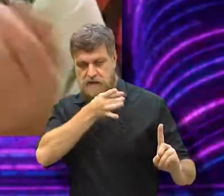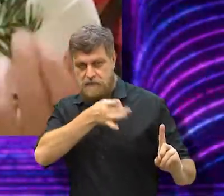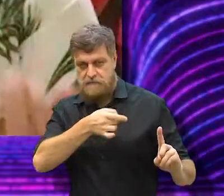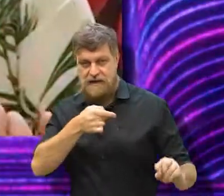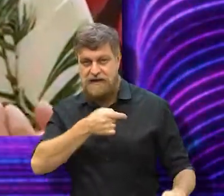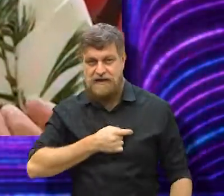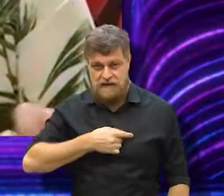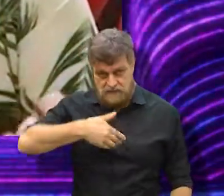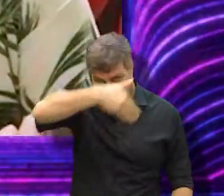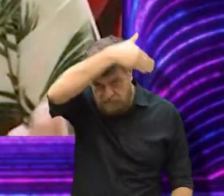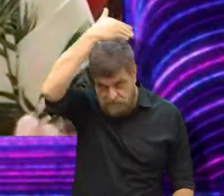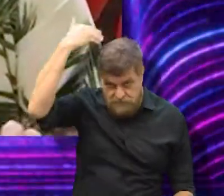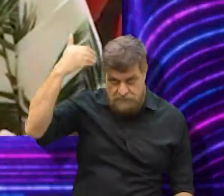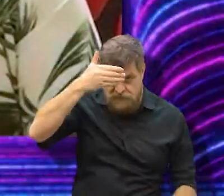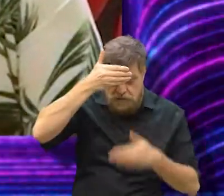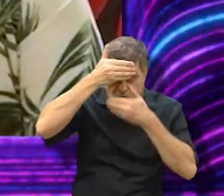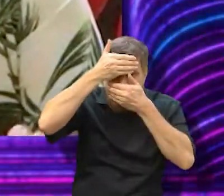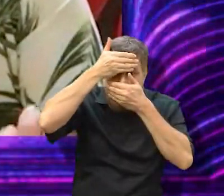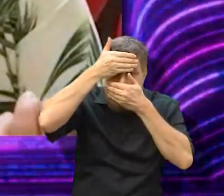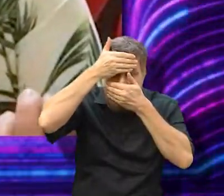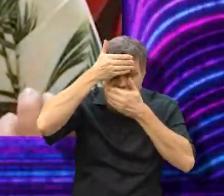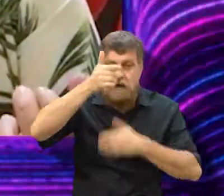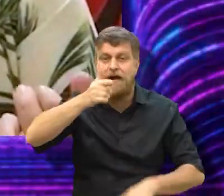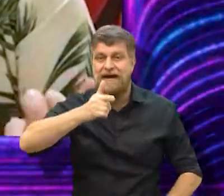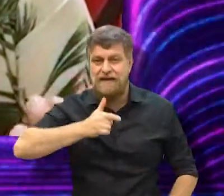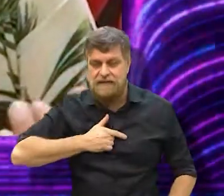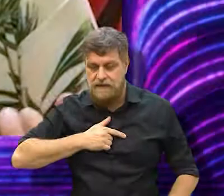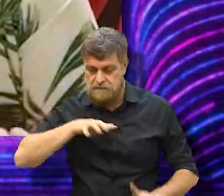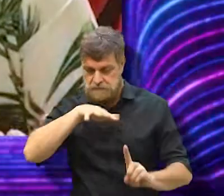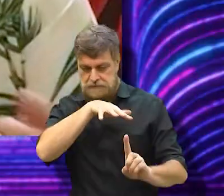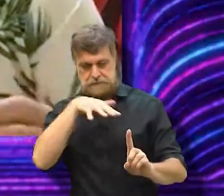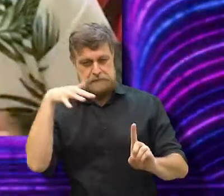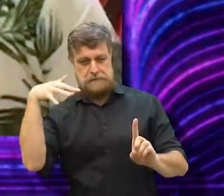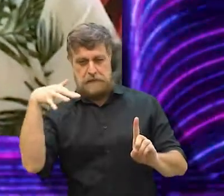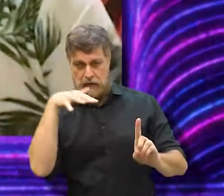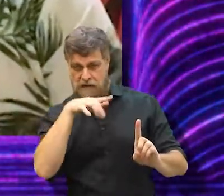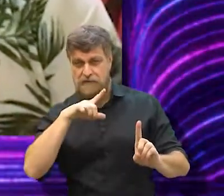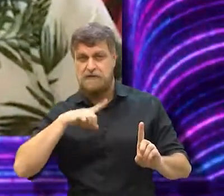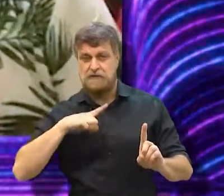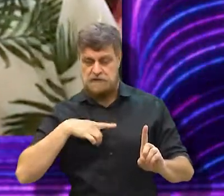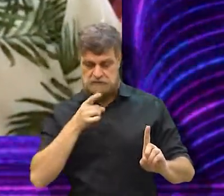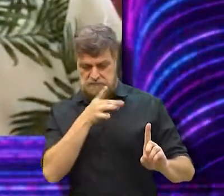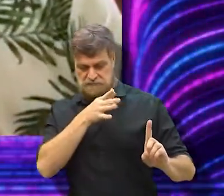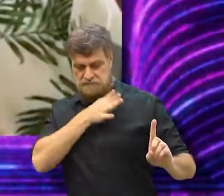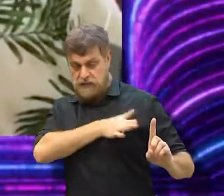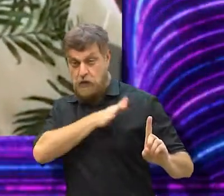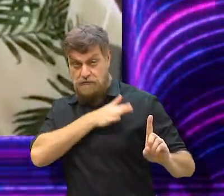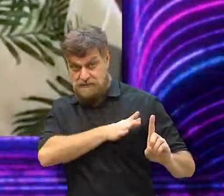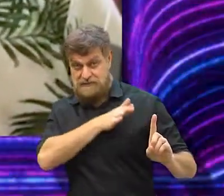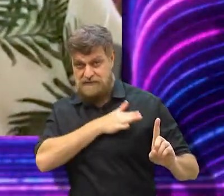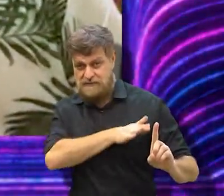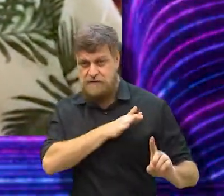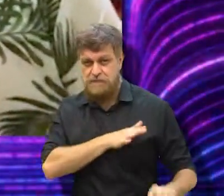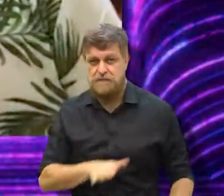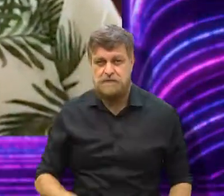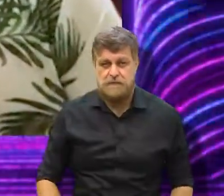ainda usava véu, e então teve realmente vários preconceitos de pessoas muito próximas, e aí.